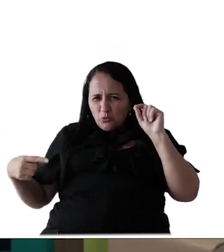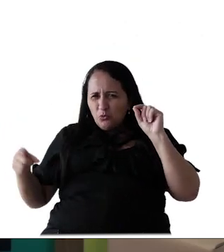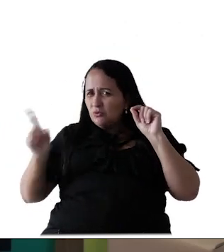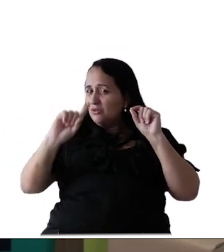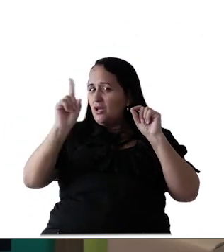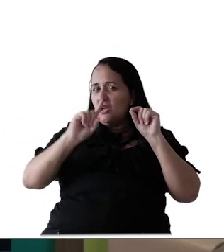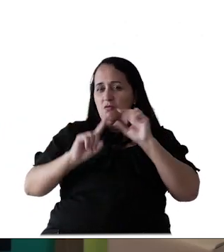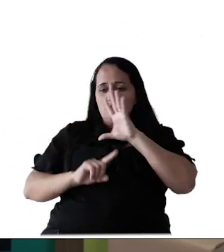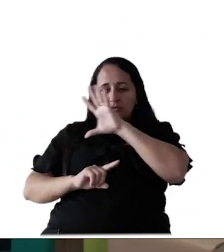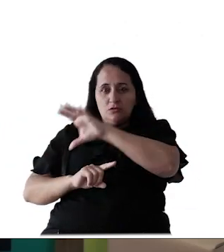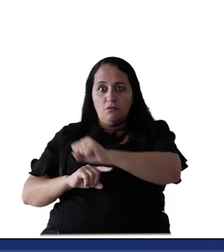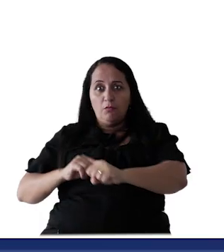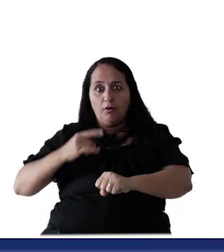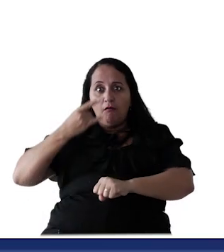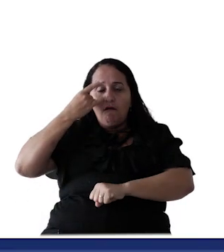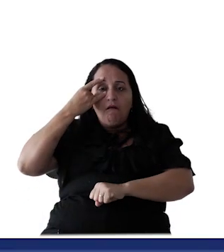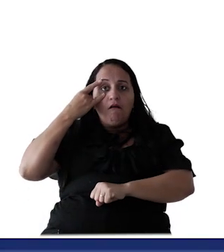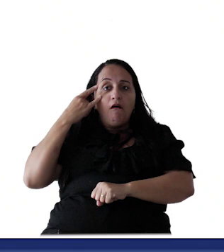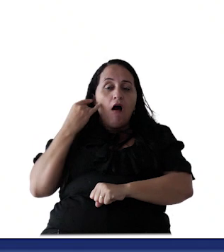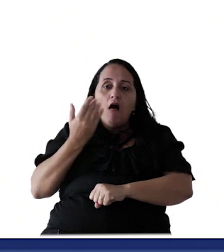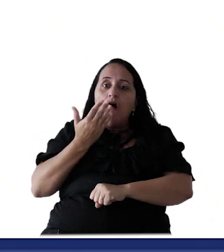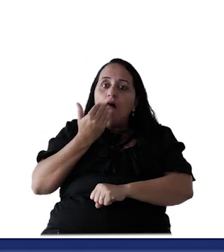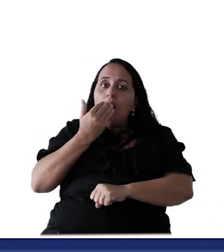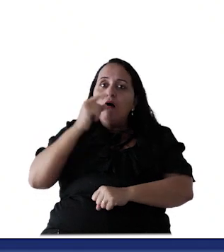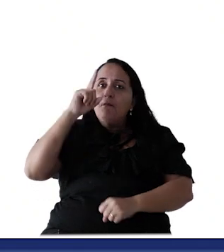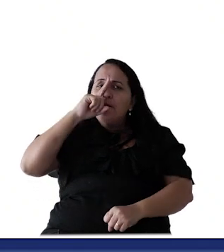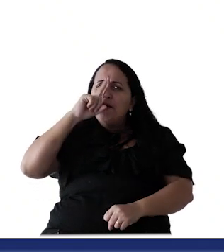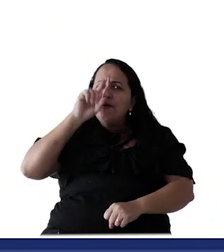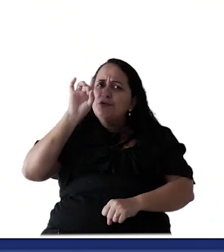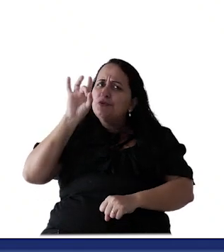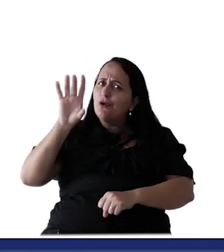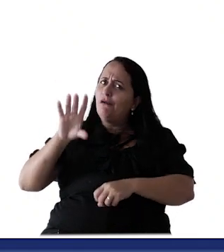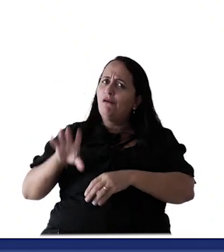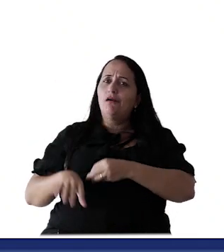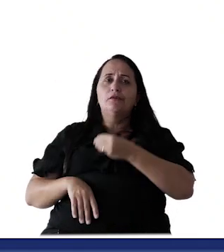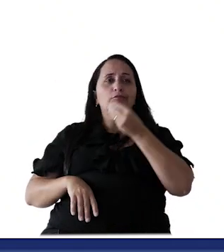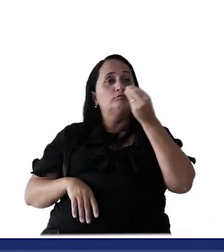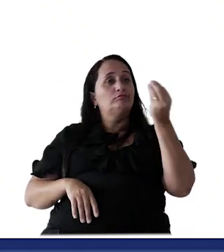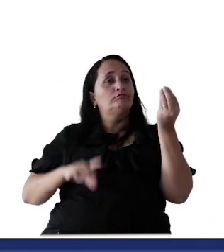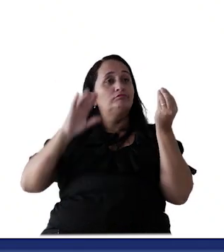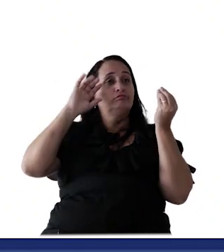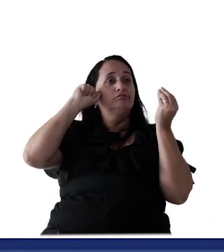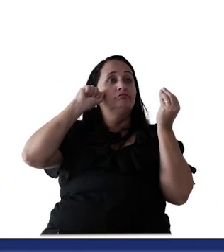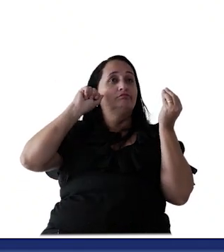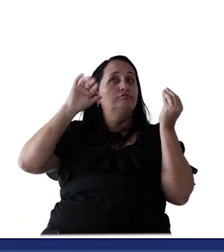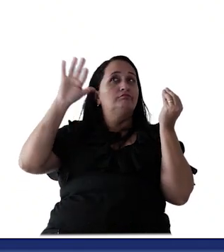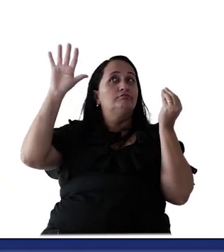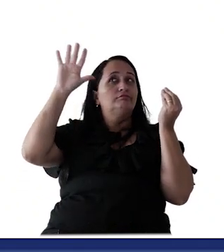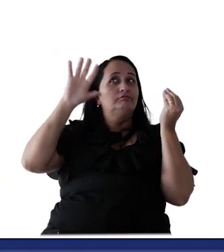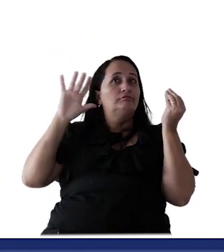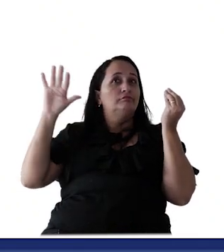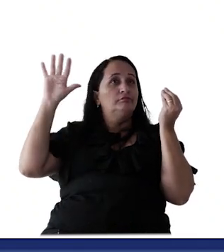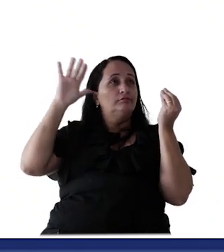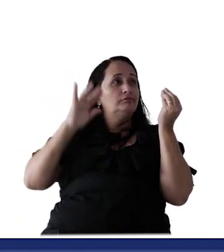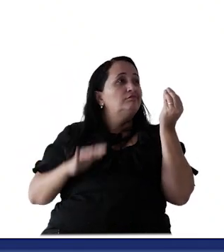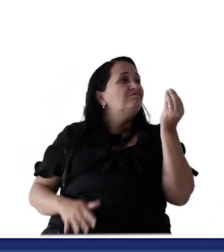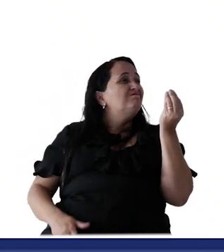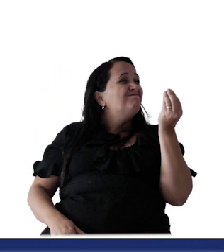o biscoito e volta com seu balão de pensamento